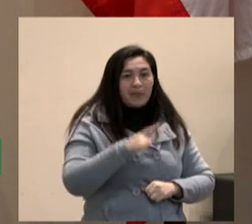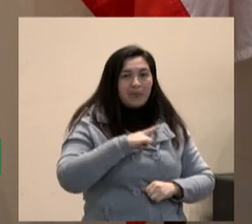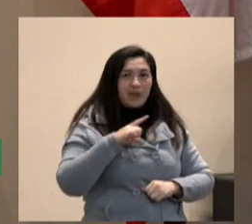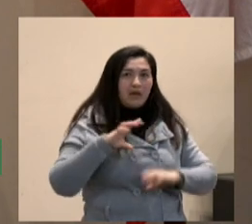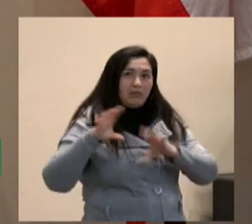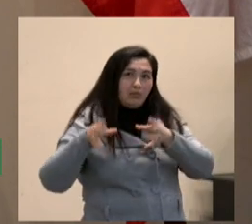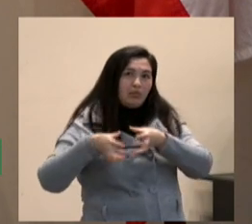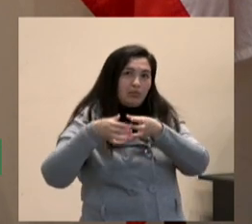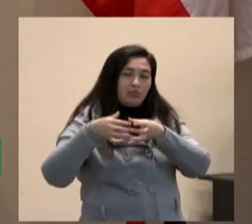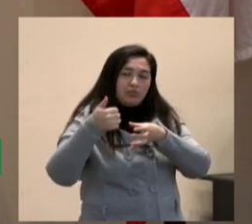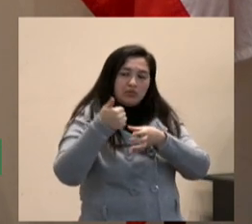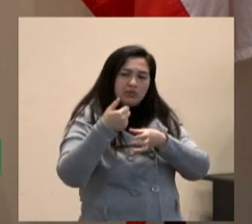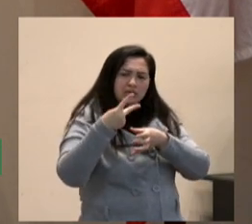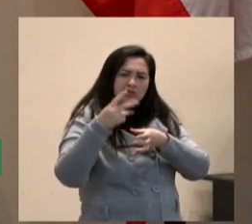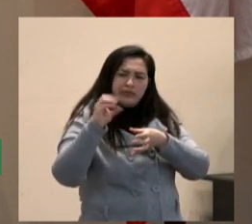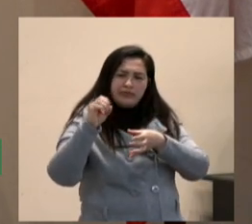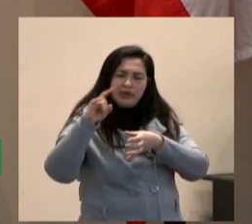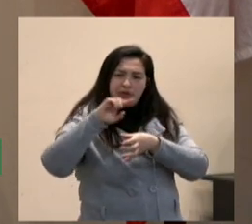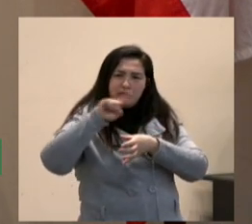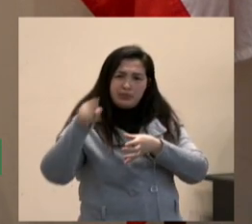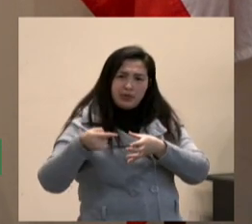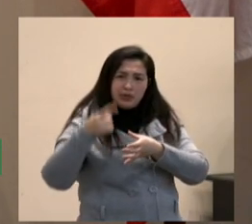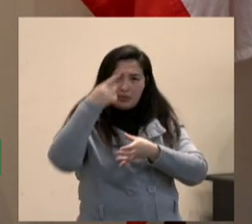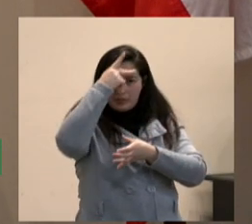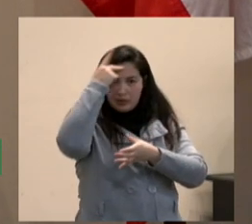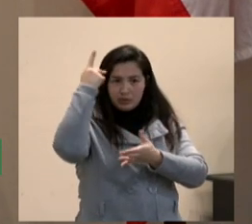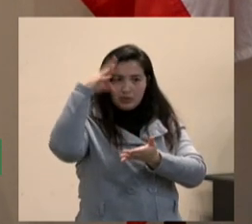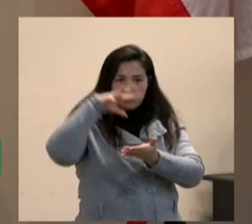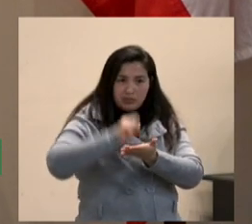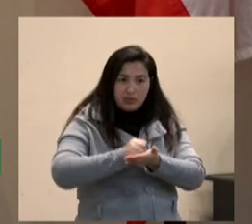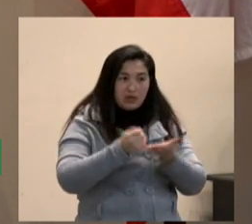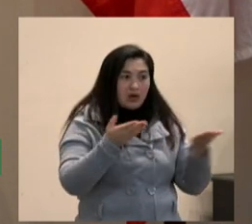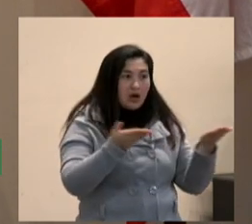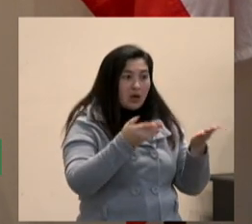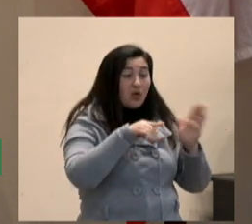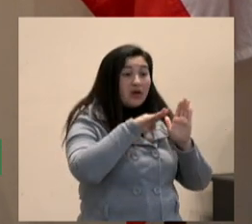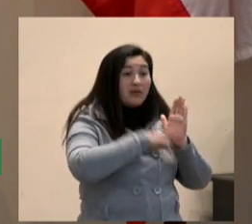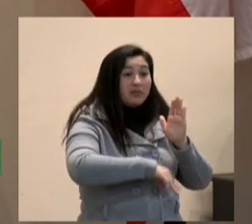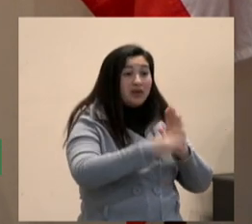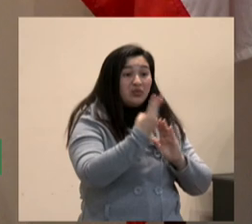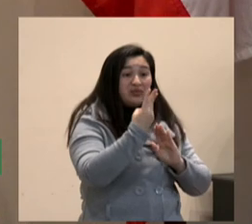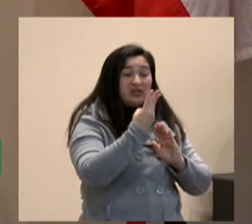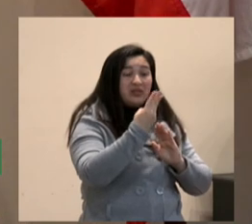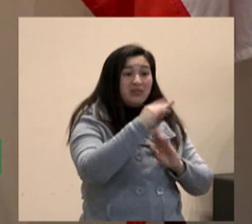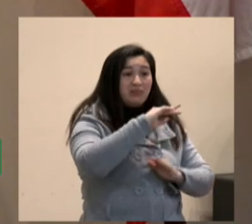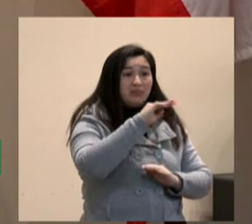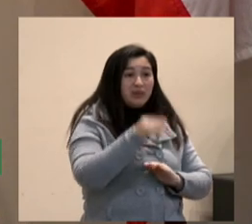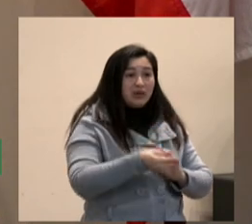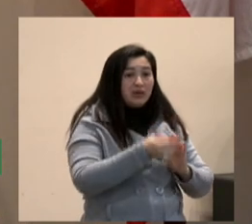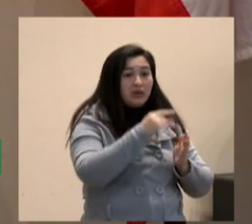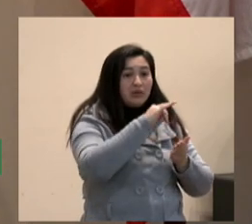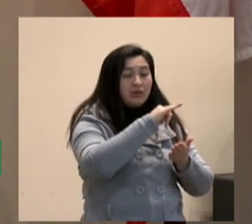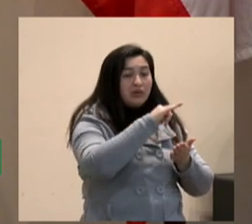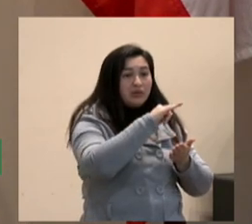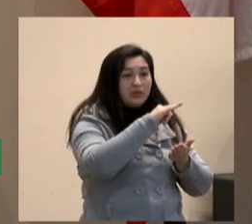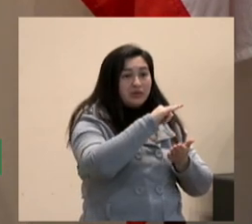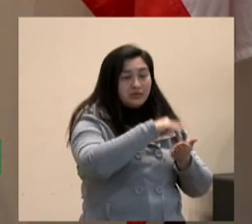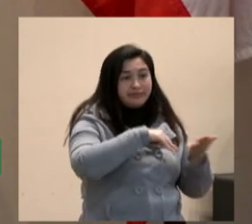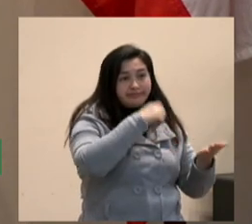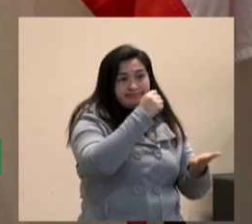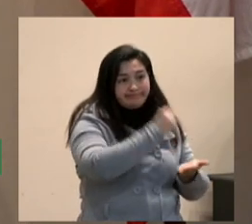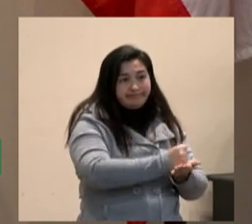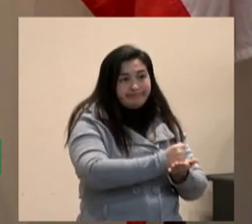milhões para menos de 3 milhões de matrículas. E ninguém fez nada. No governo